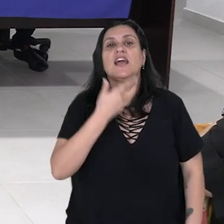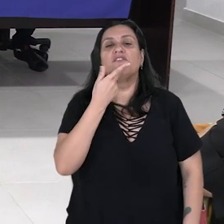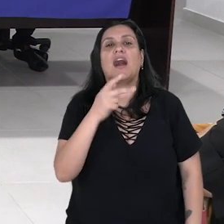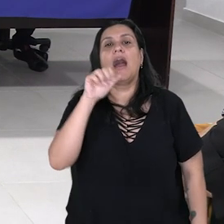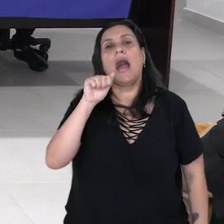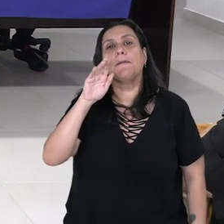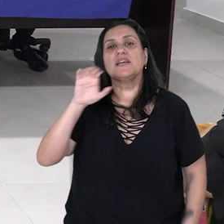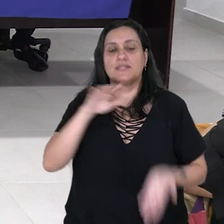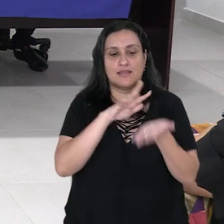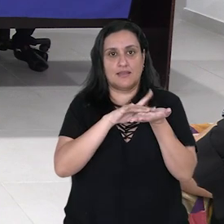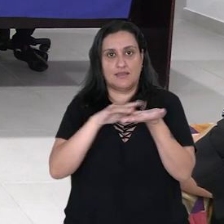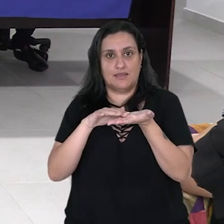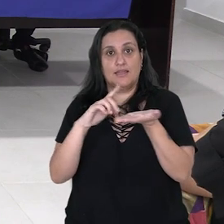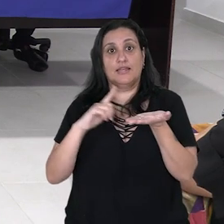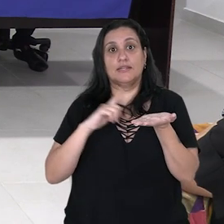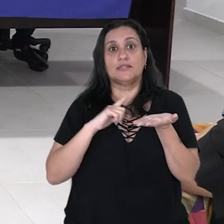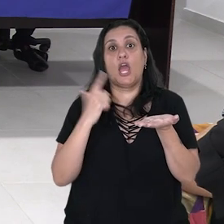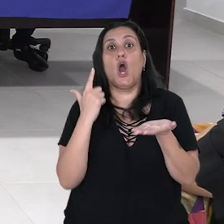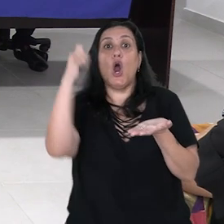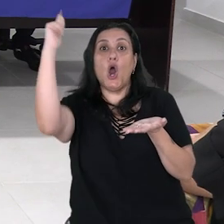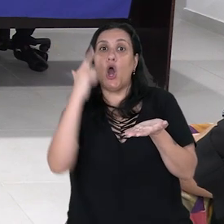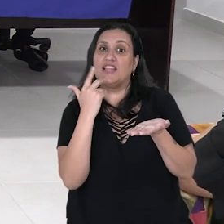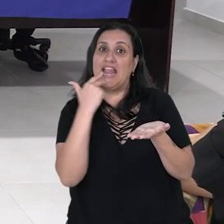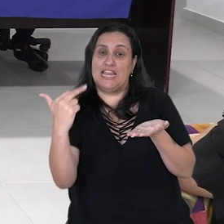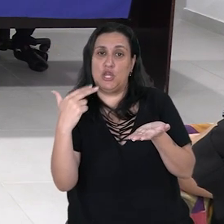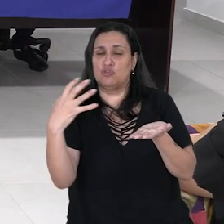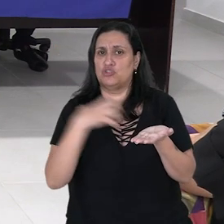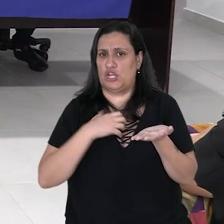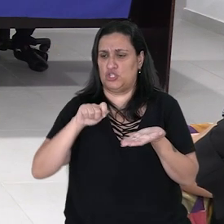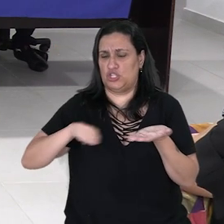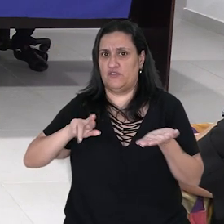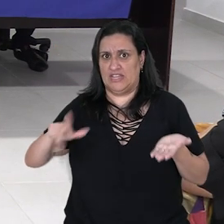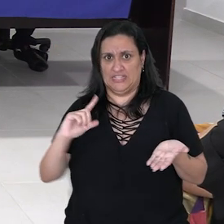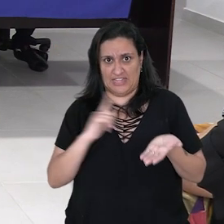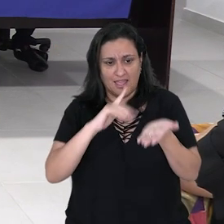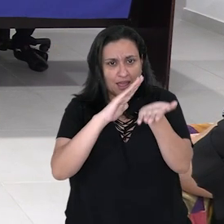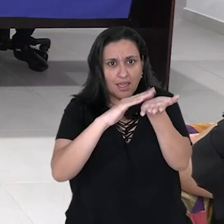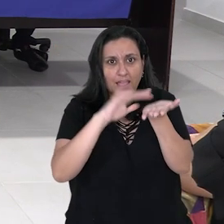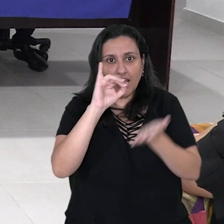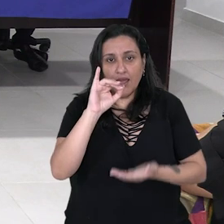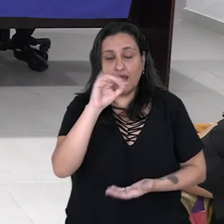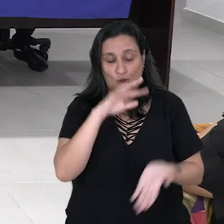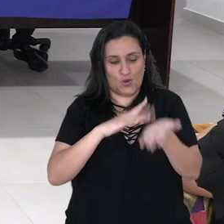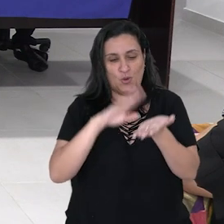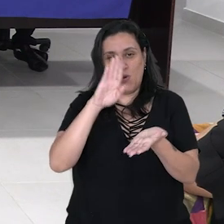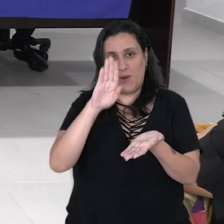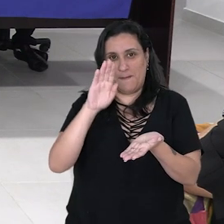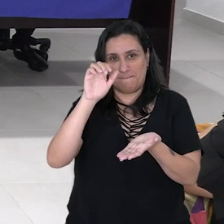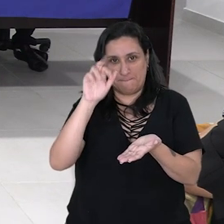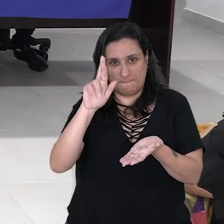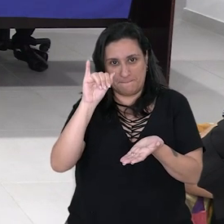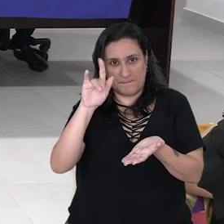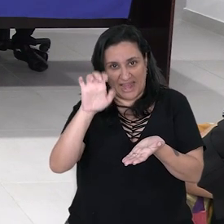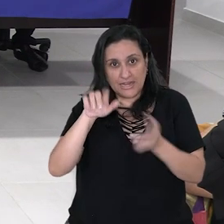cirílico. Mas como tem outras línguas com caracteres completamente diferentes, existem variações desse padrão Braille